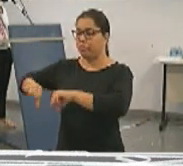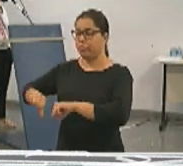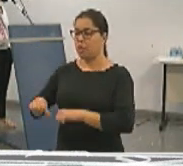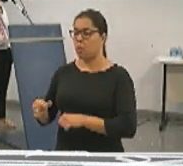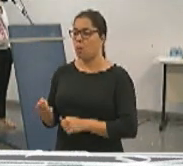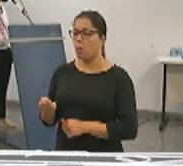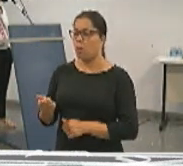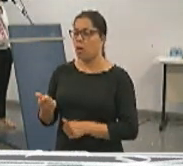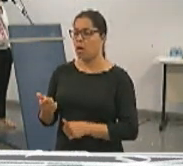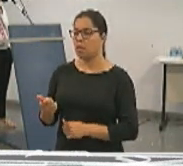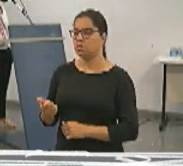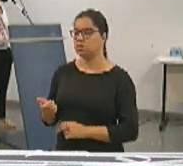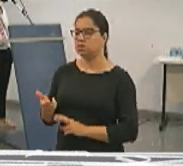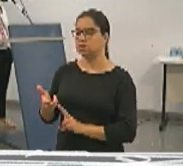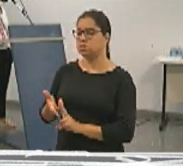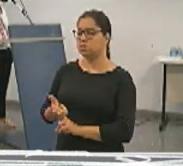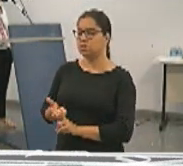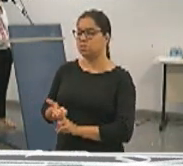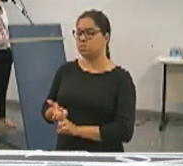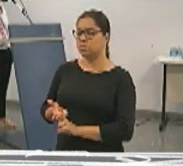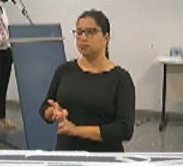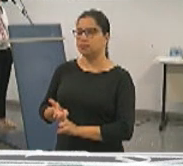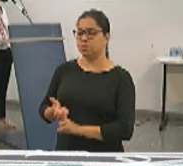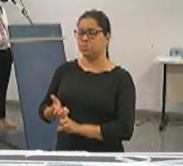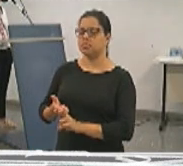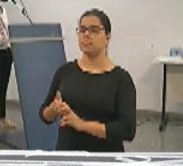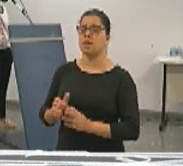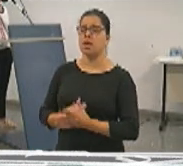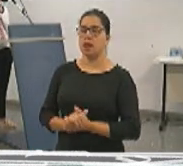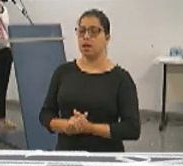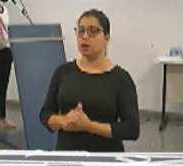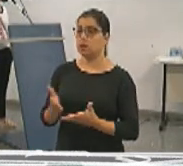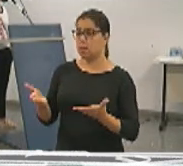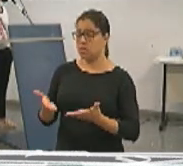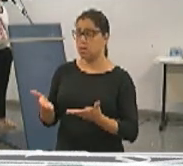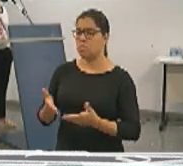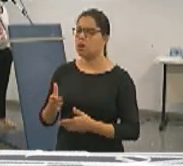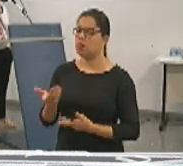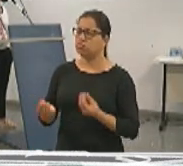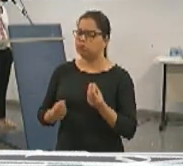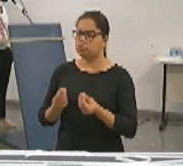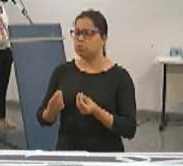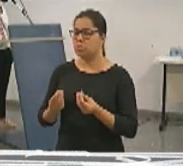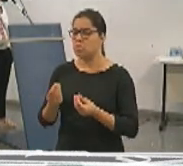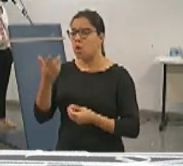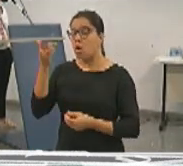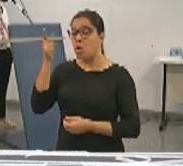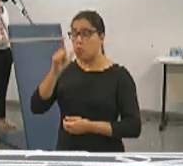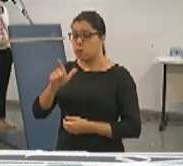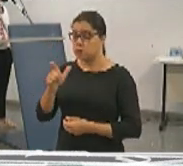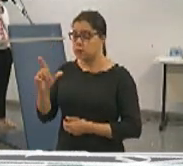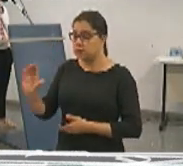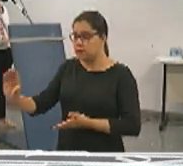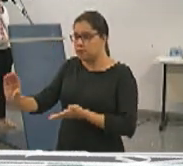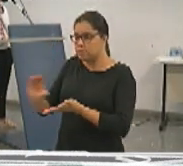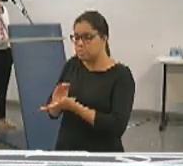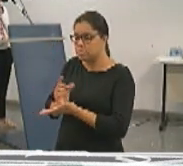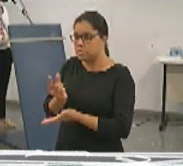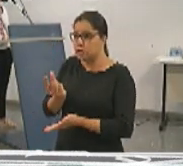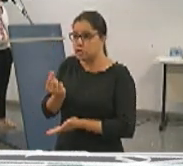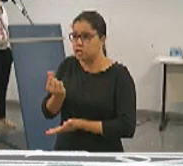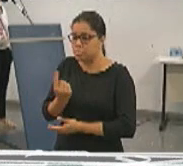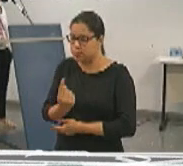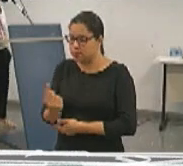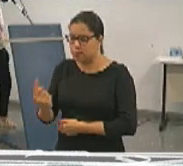você vai nos apoiar até uma institucionalização de modo a trazer o recurso do custo aluno para a